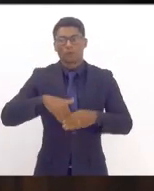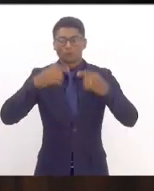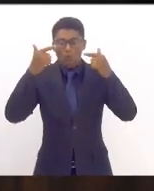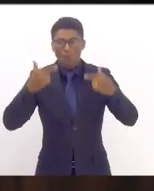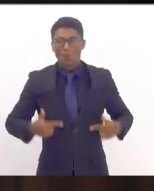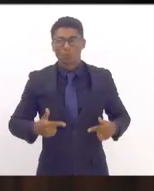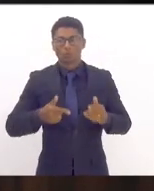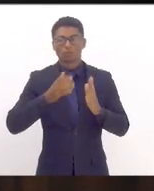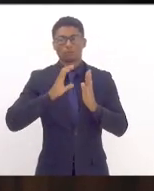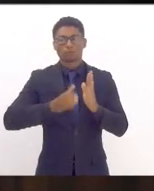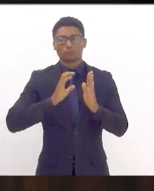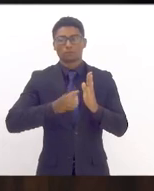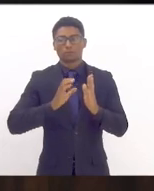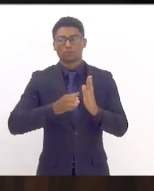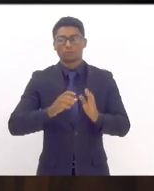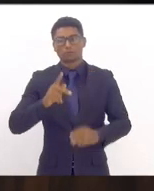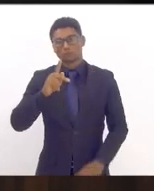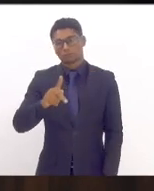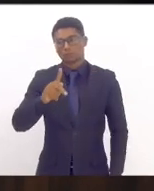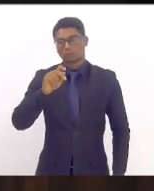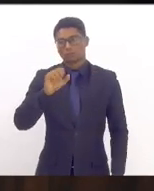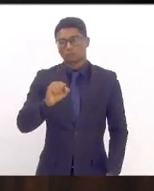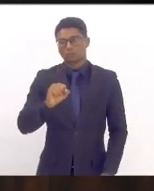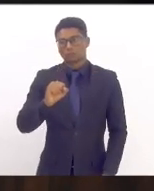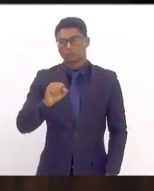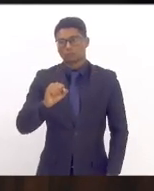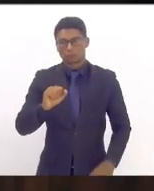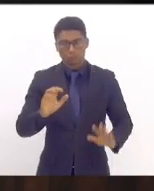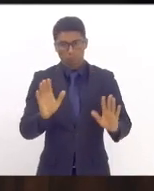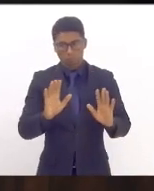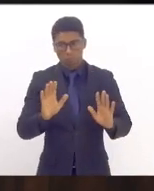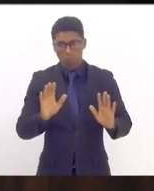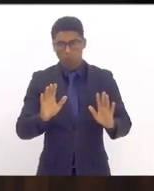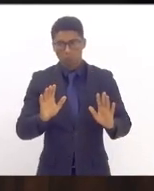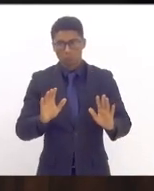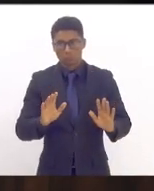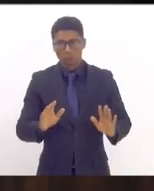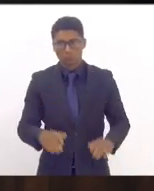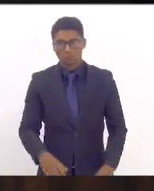da bancada do preço não abstenção